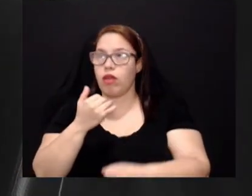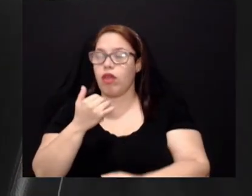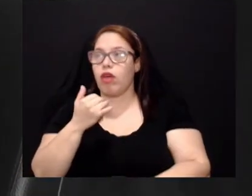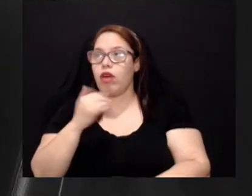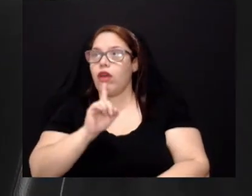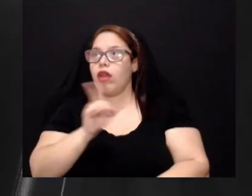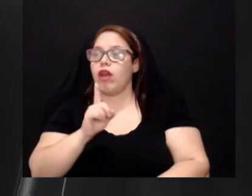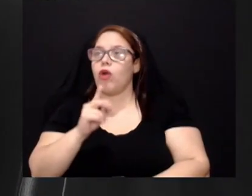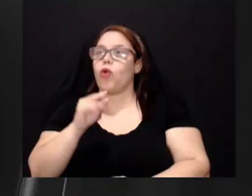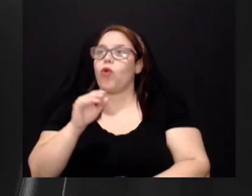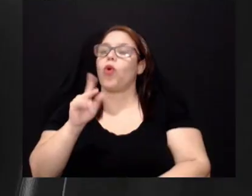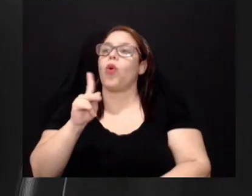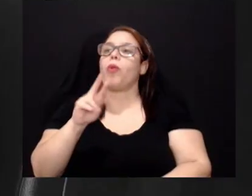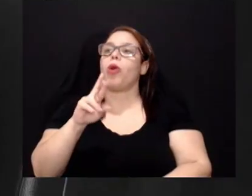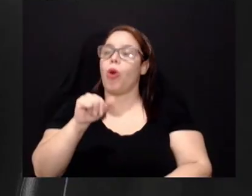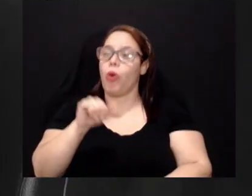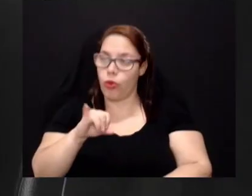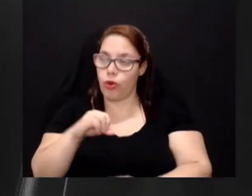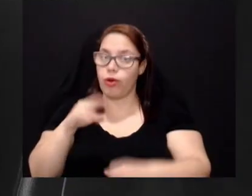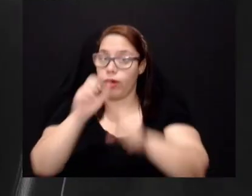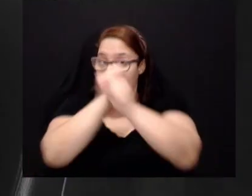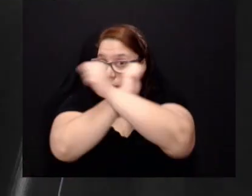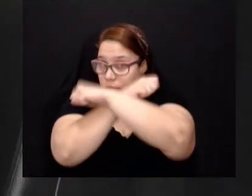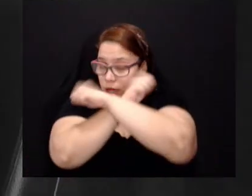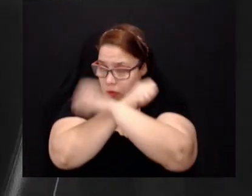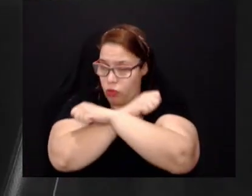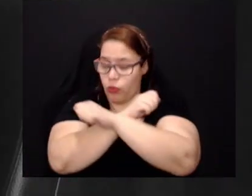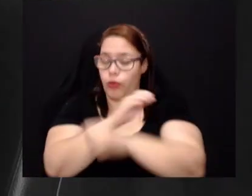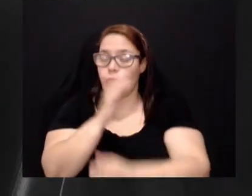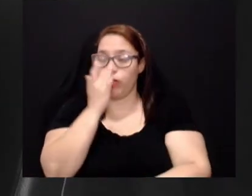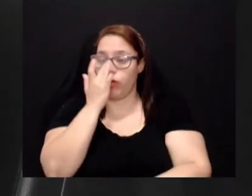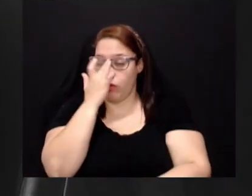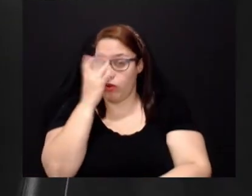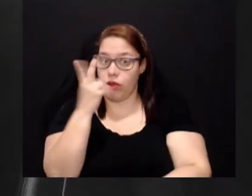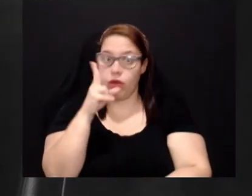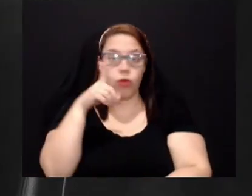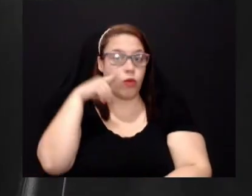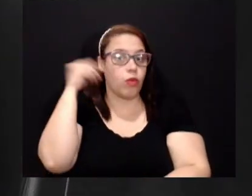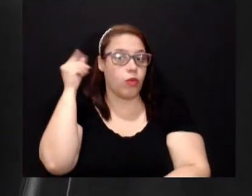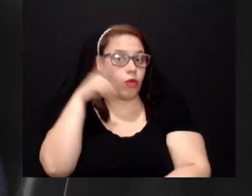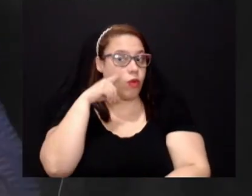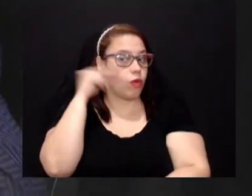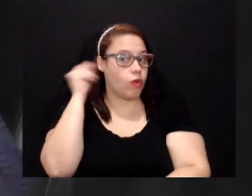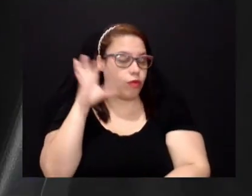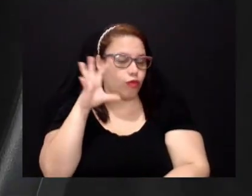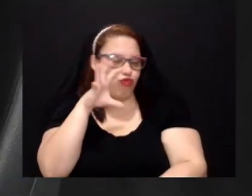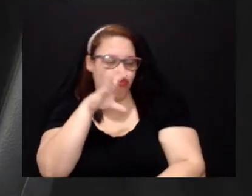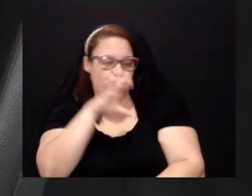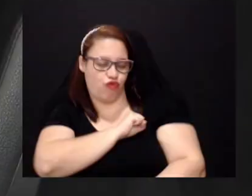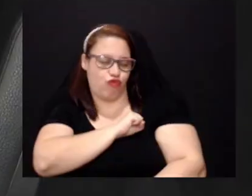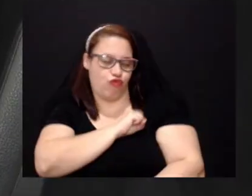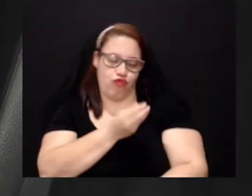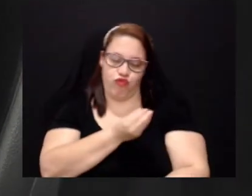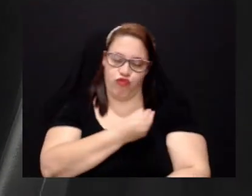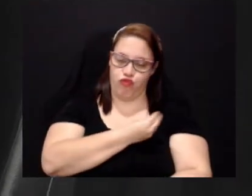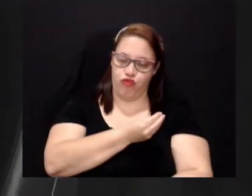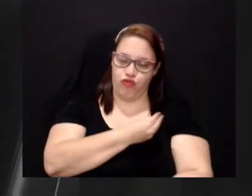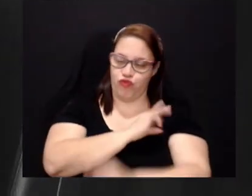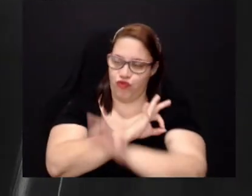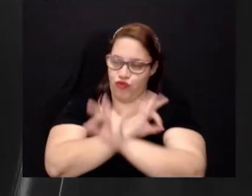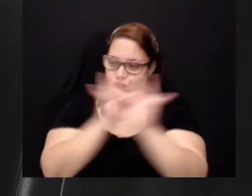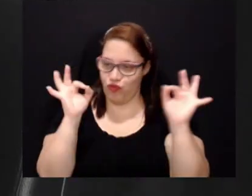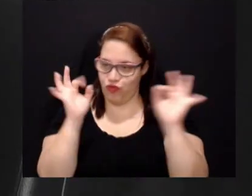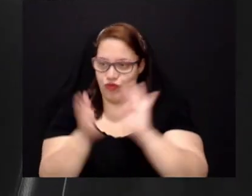pela cidade e fui ficando. E aí tenho 2 gatinhas, que são os amores da minha vida. Eu soube. E